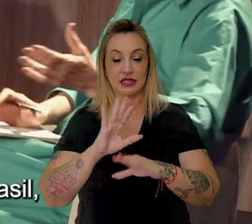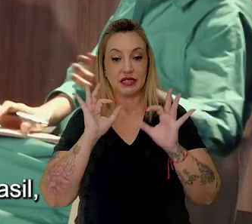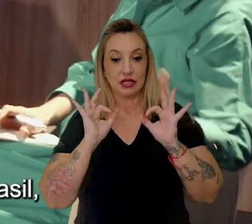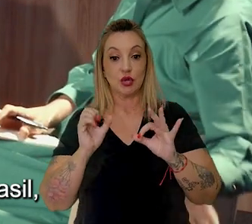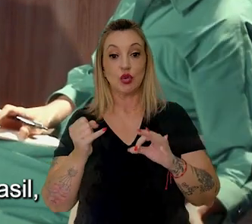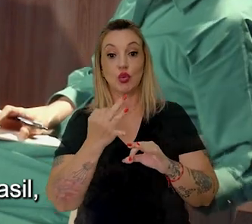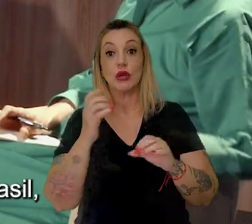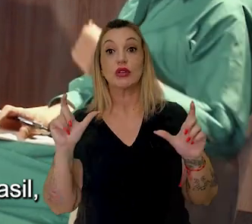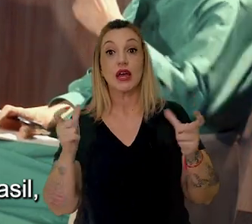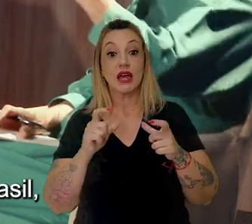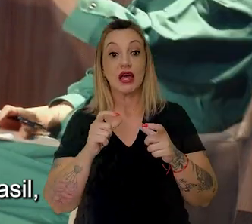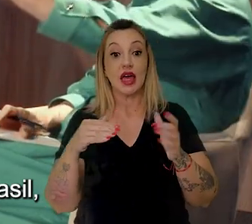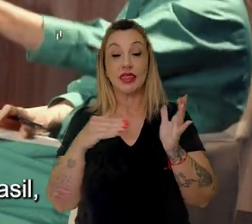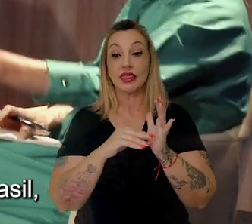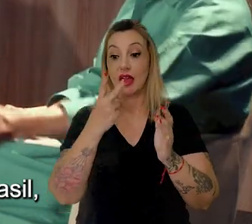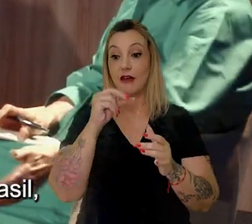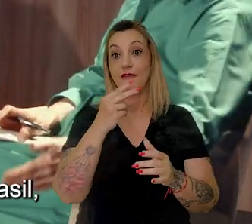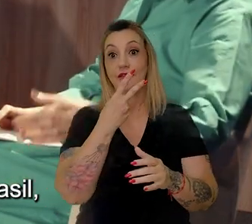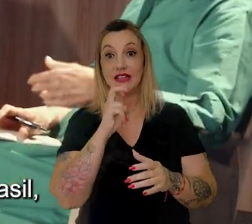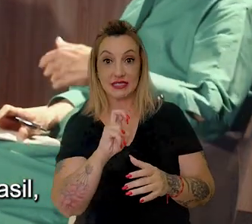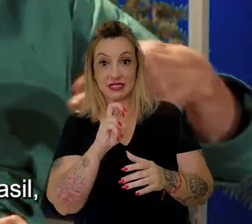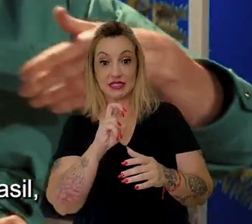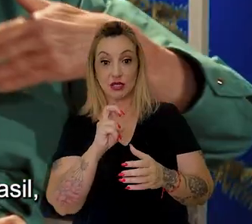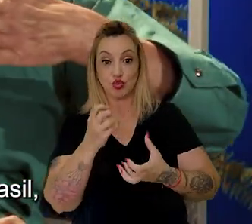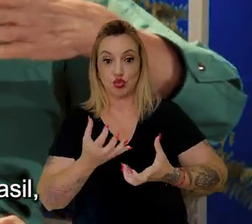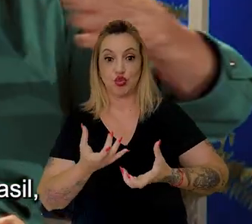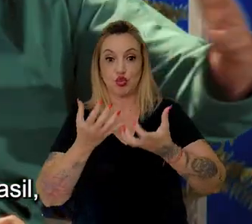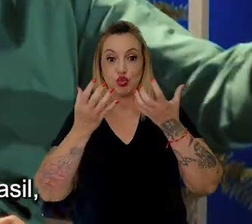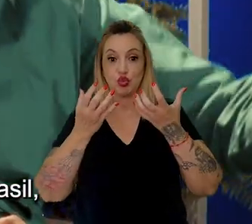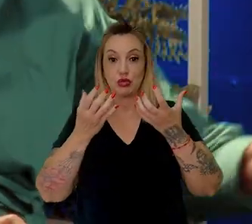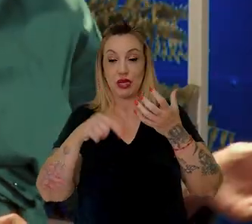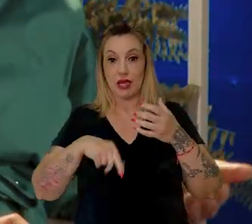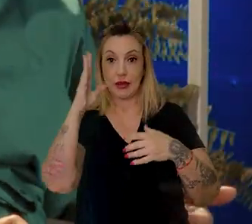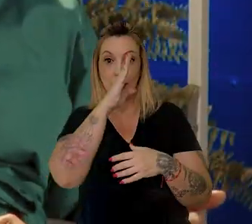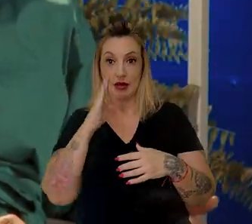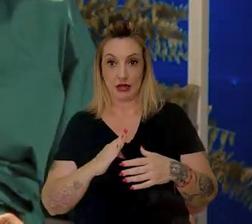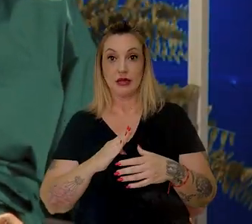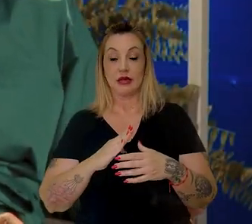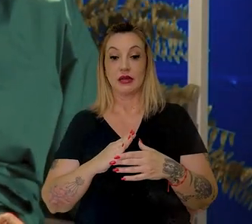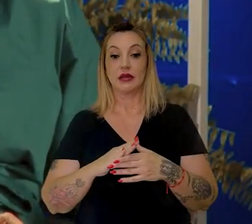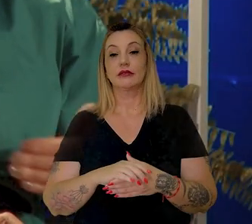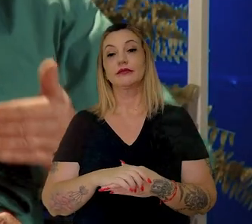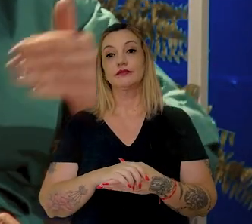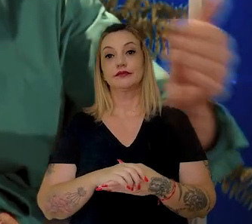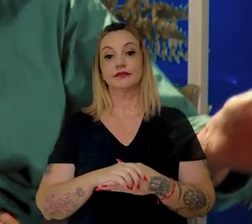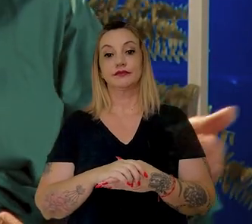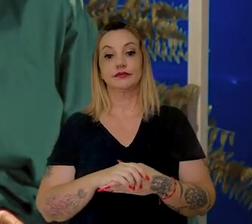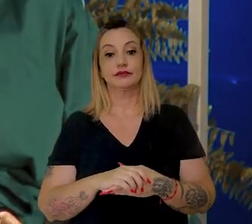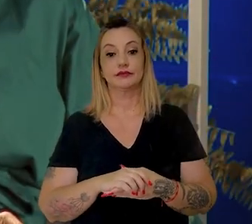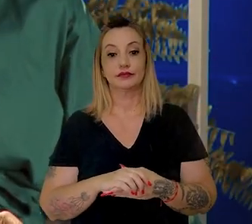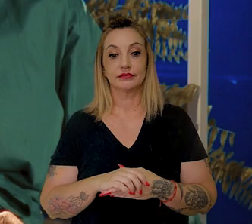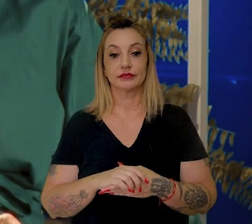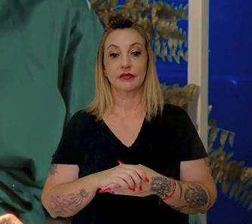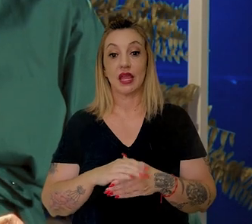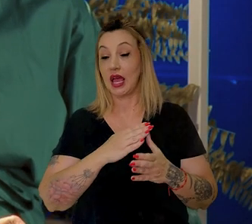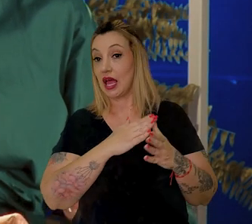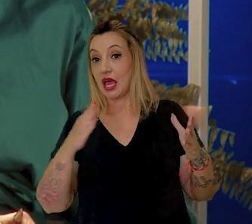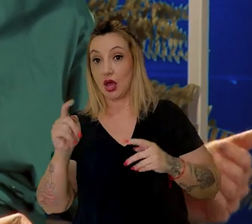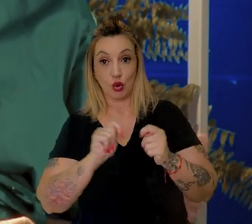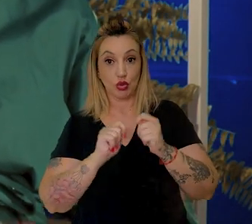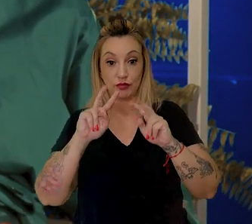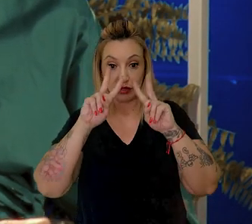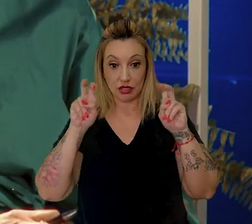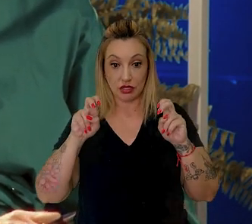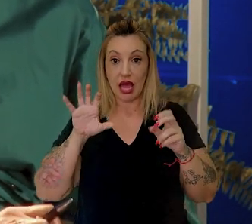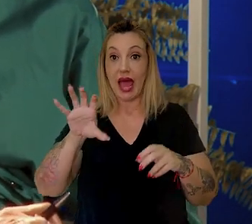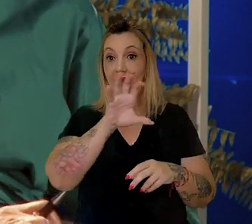quanto que a gente vai reduzir até 2025 de emissões né no caso do Brasil eh na na na no Largo da economia ou seja